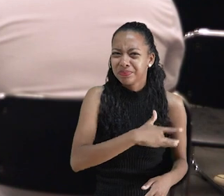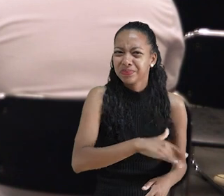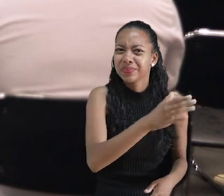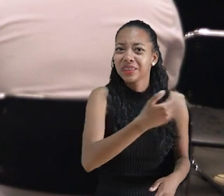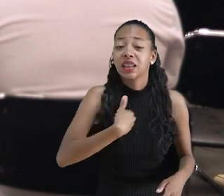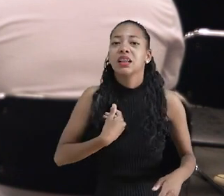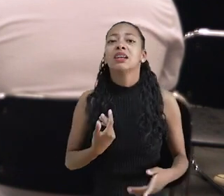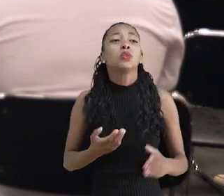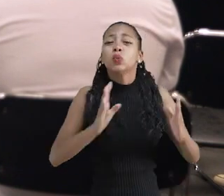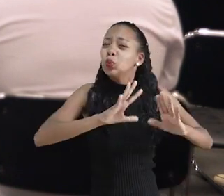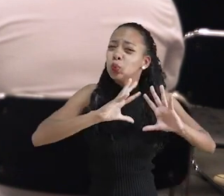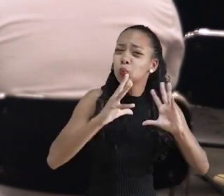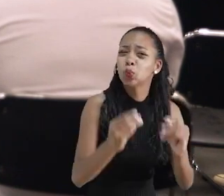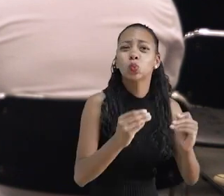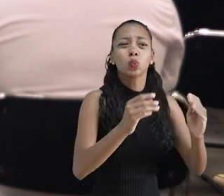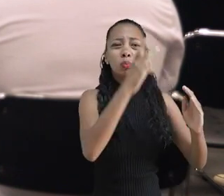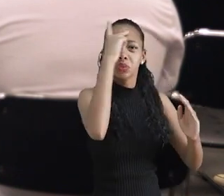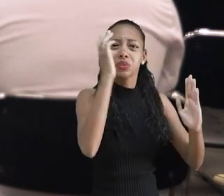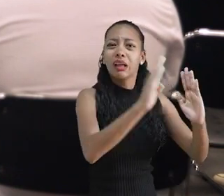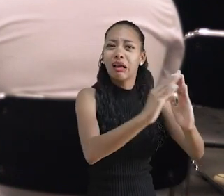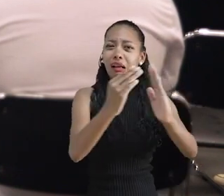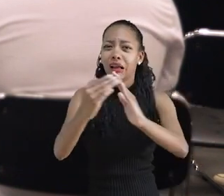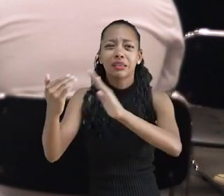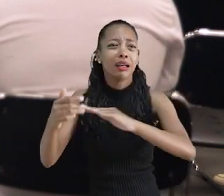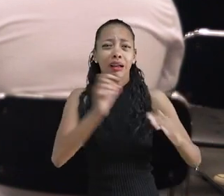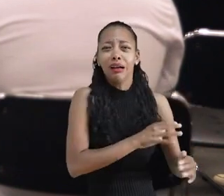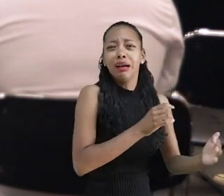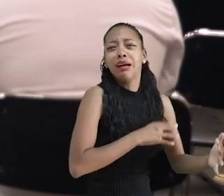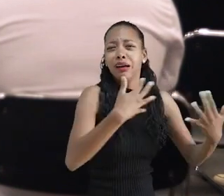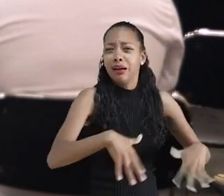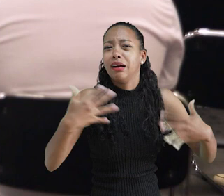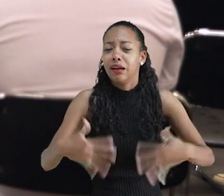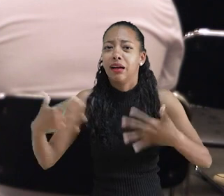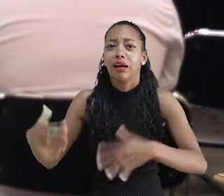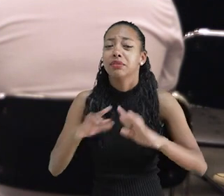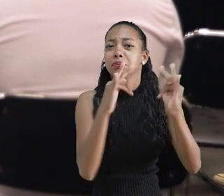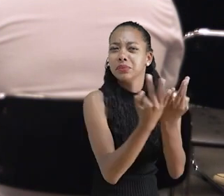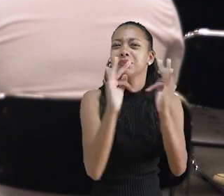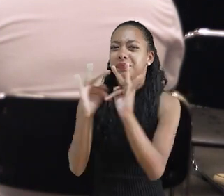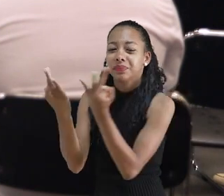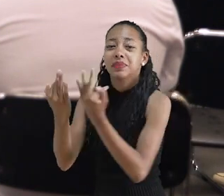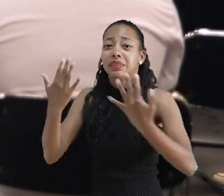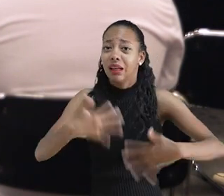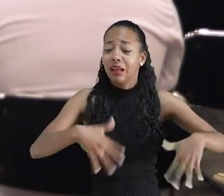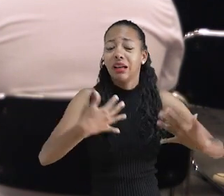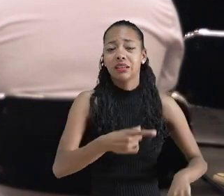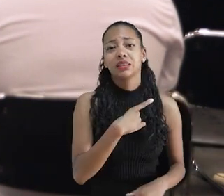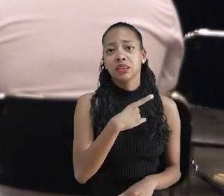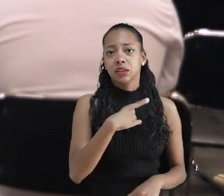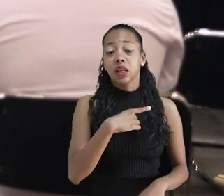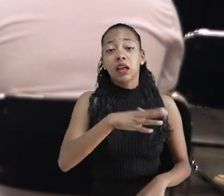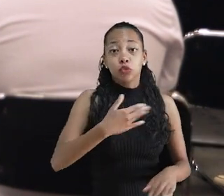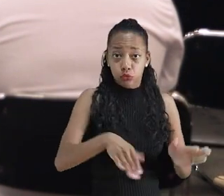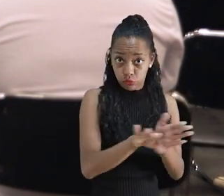todo mundo ali em casa todas as casas com medo né com muito medo e a gente de madrugada no celular